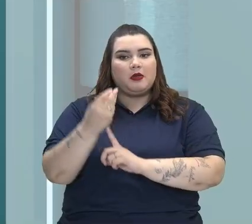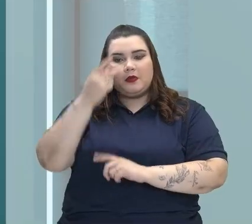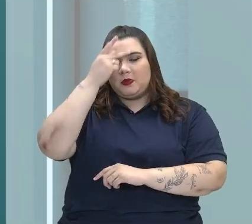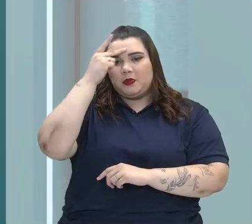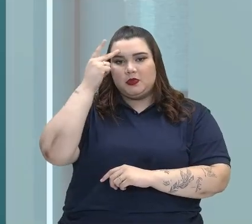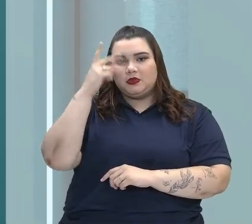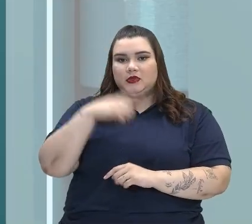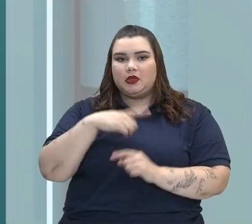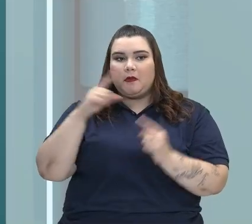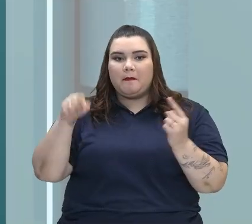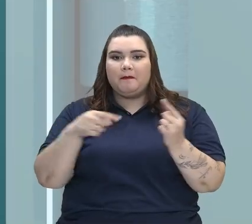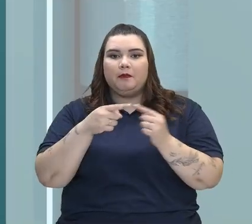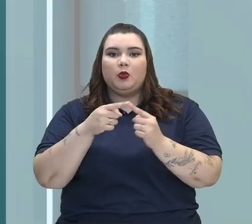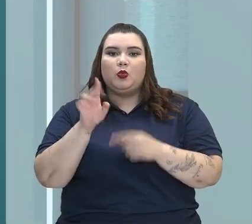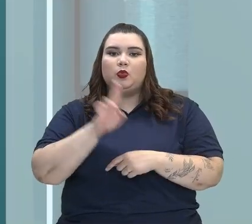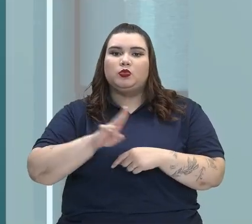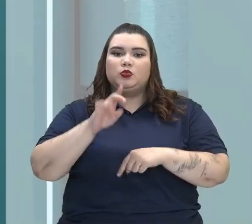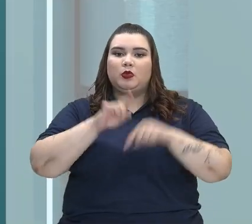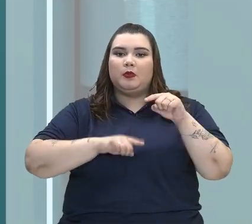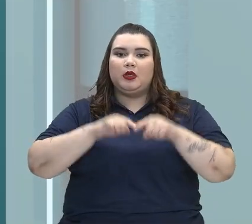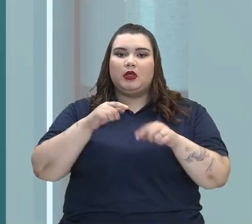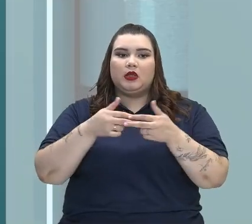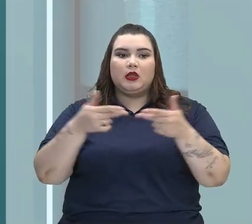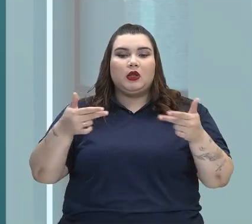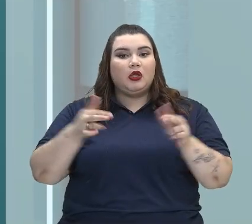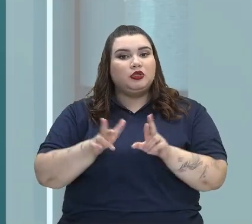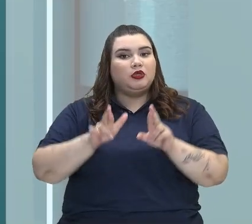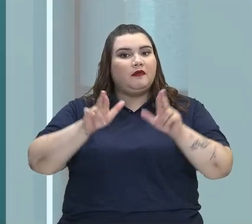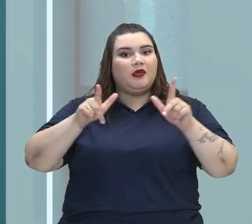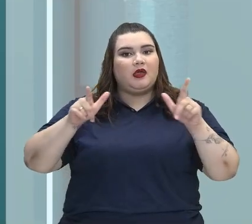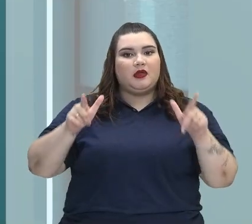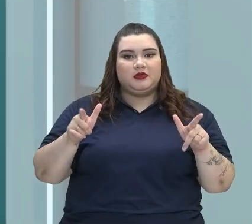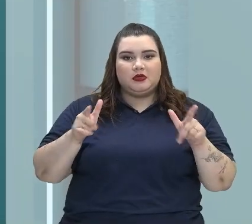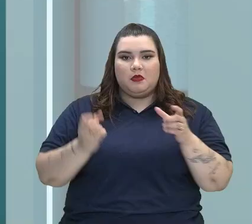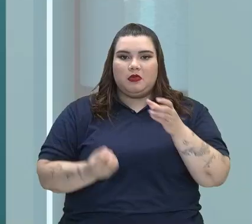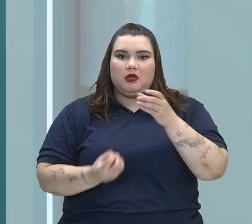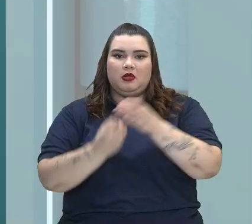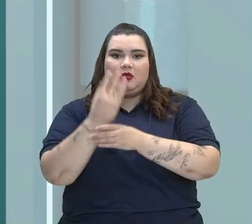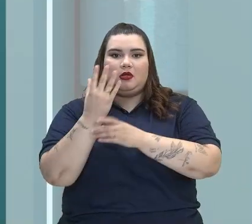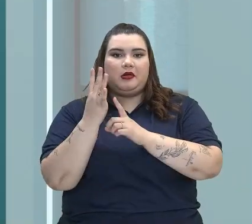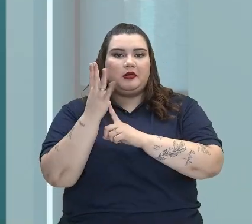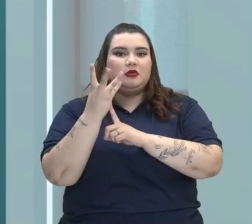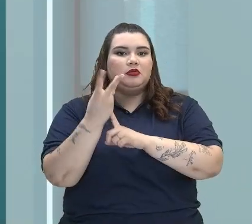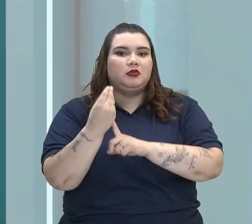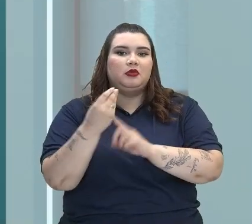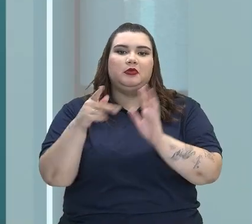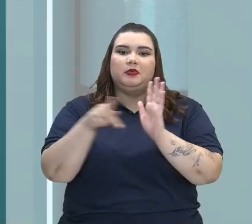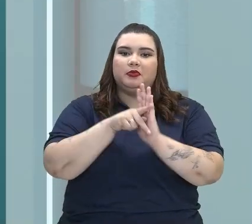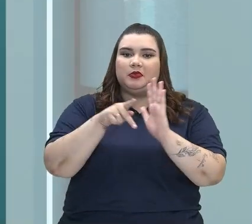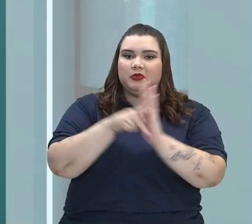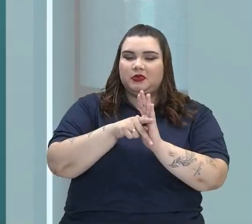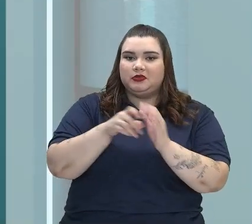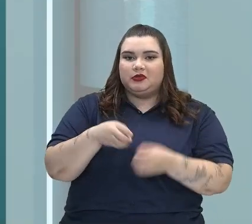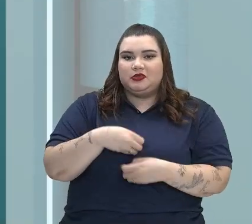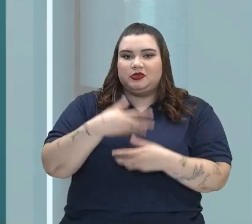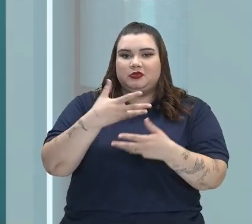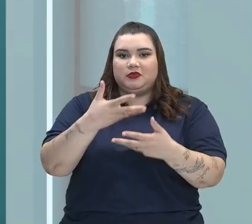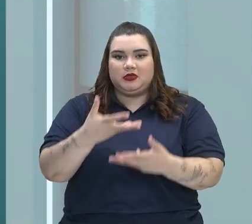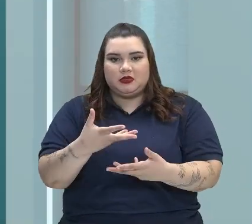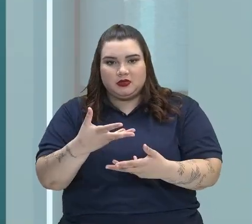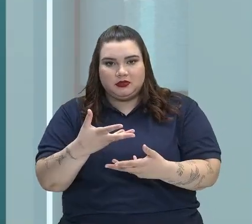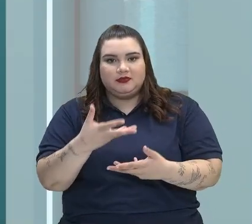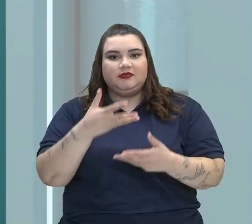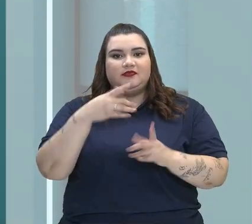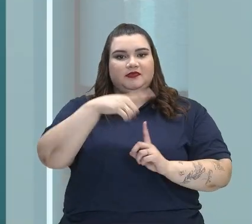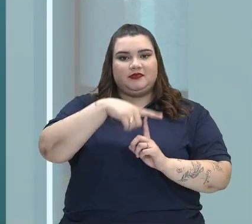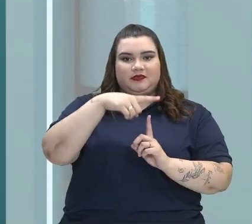nesse momento e utilizou materiais inusitados para criar a sua arte, a sua forma de expressão, a sua